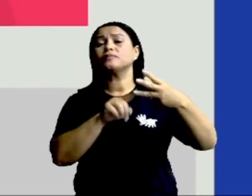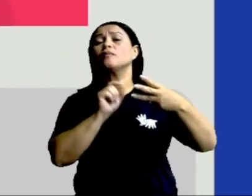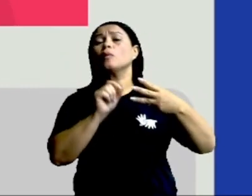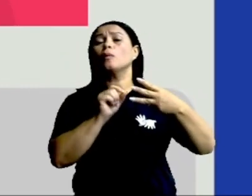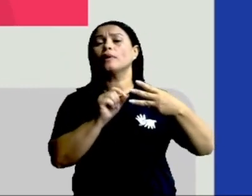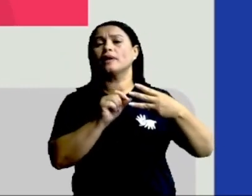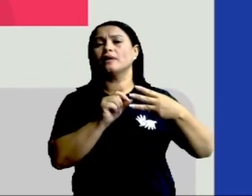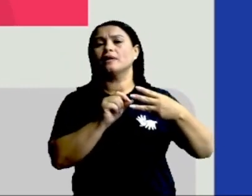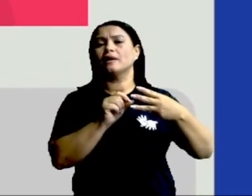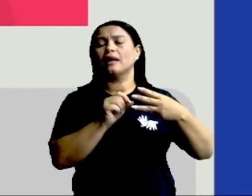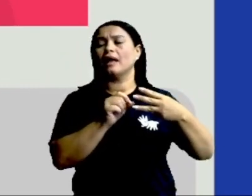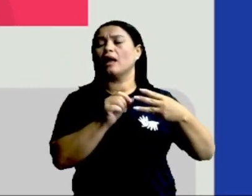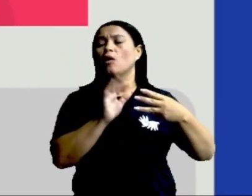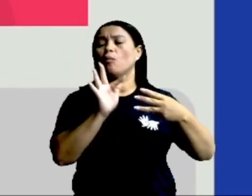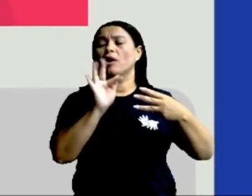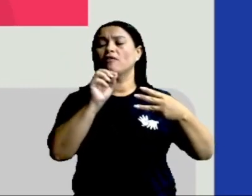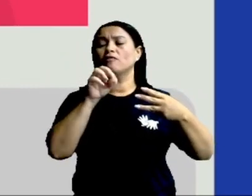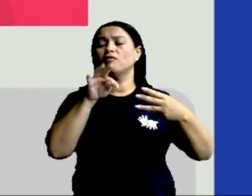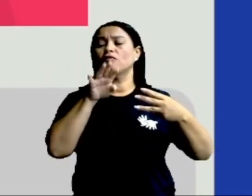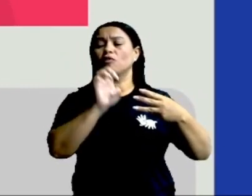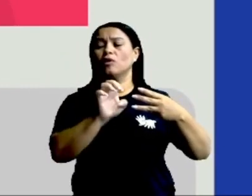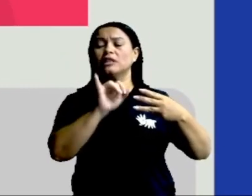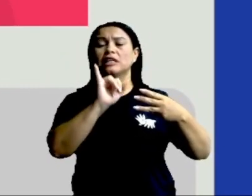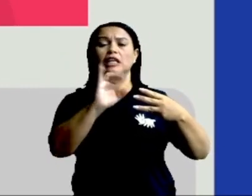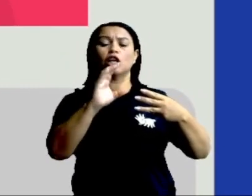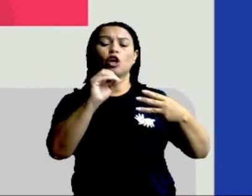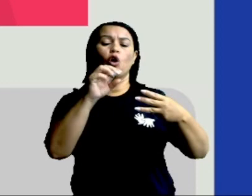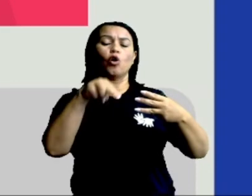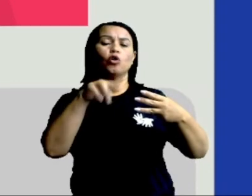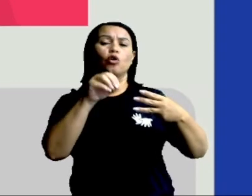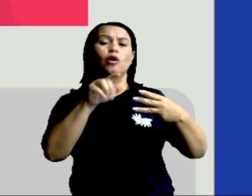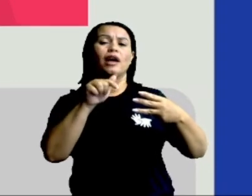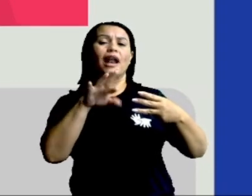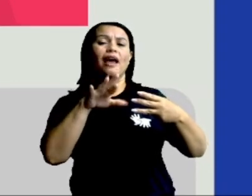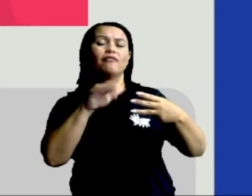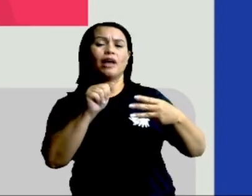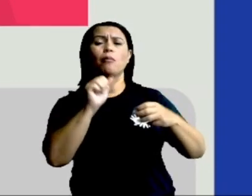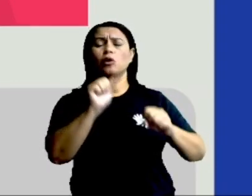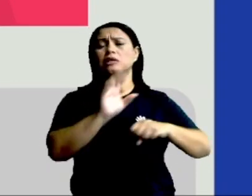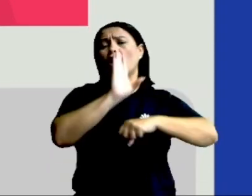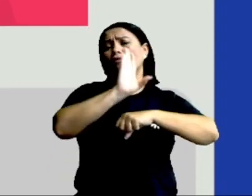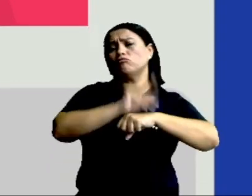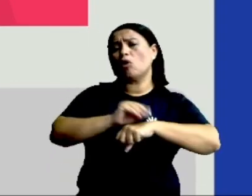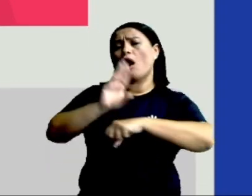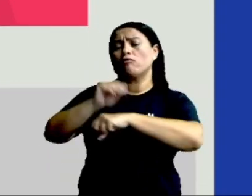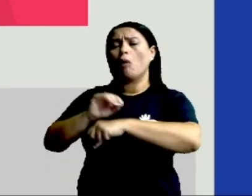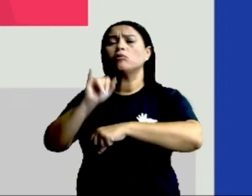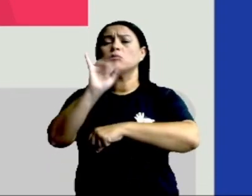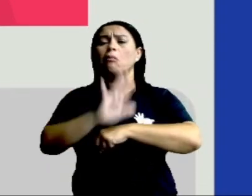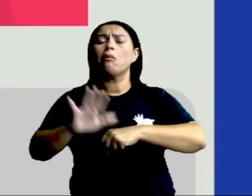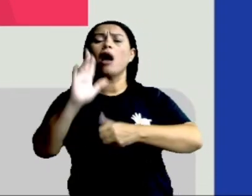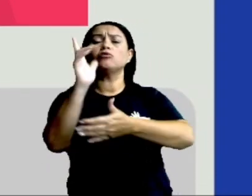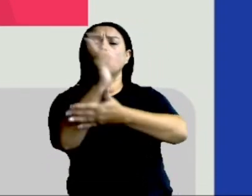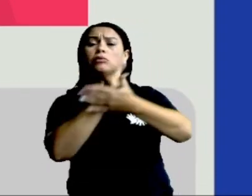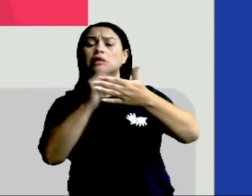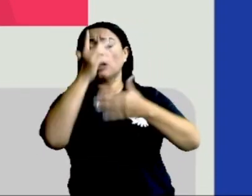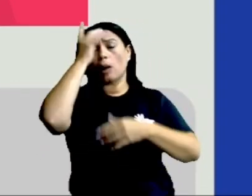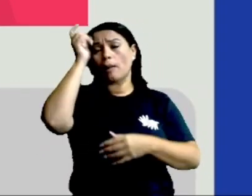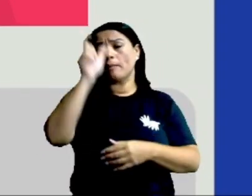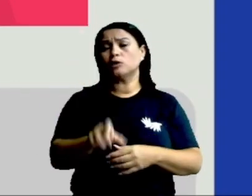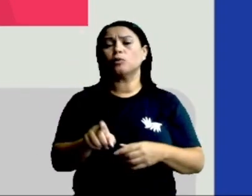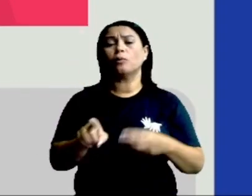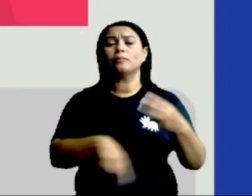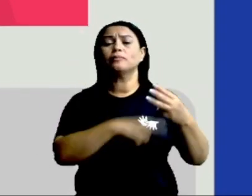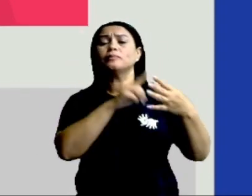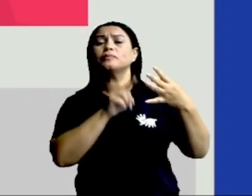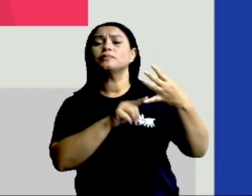fonte iconográfica. Pode ser uma fotografia, imagem ou desenho dessa pessoa. E